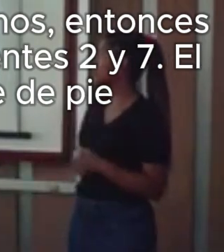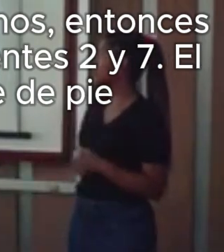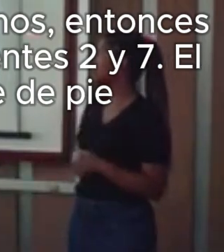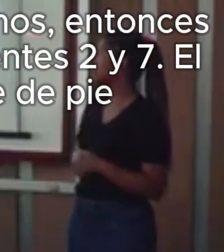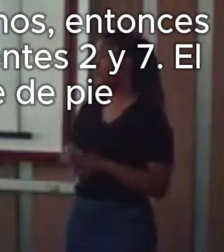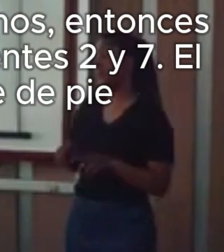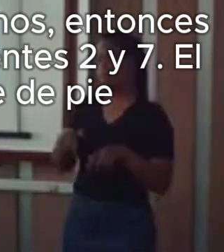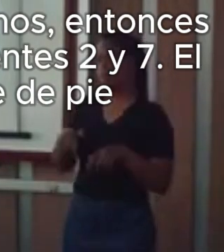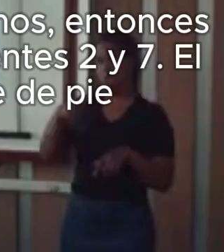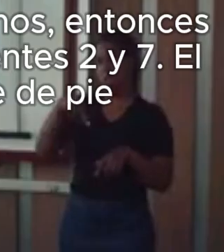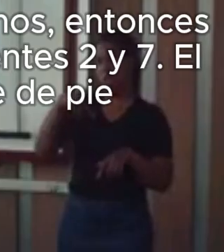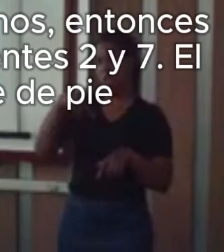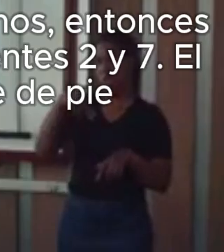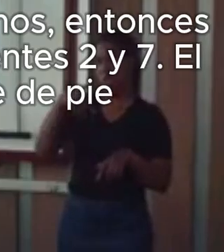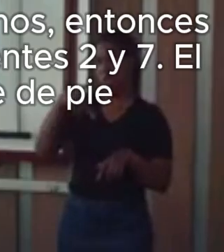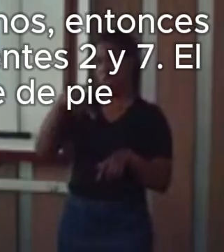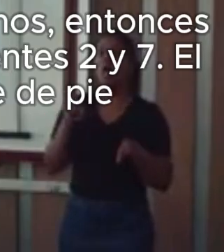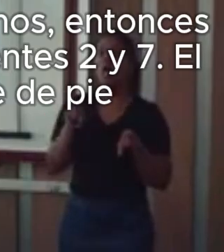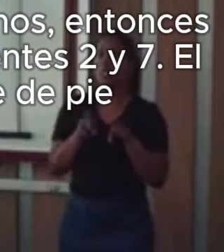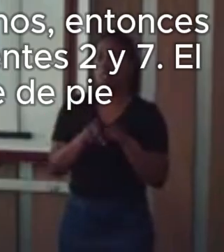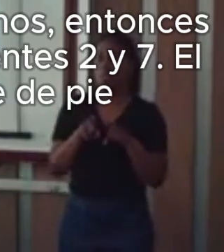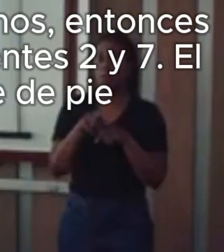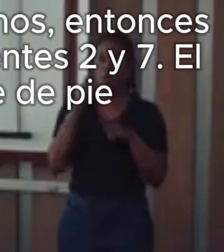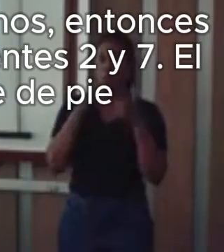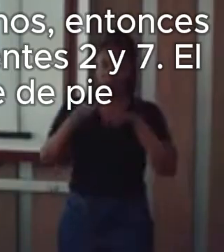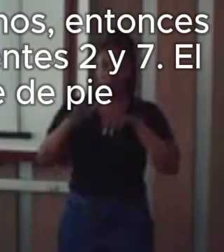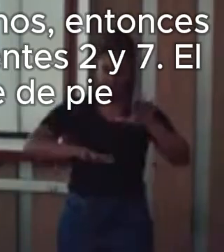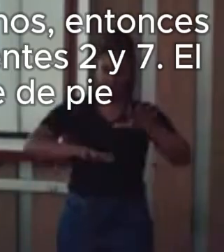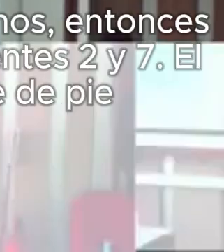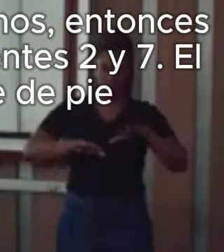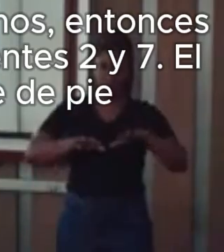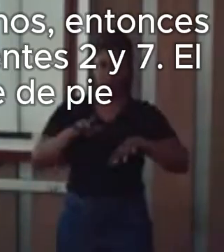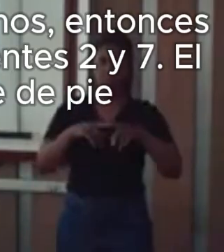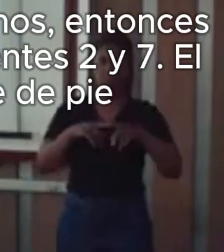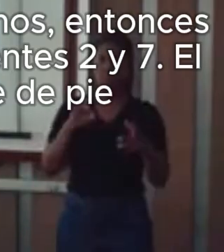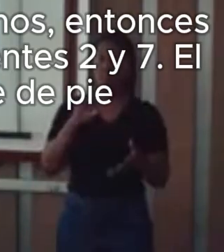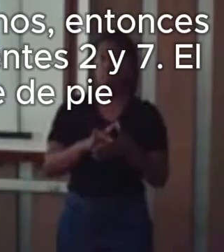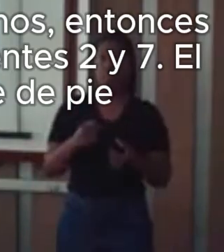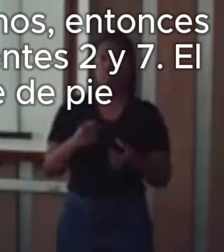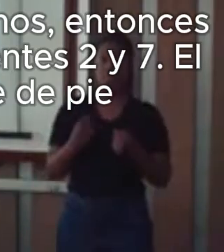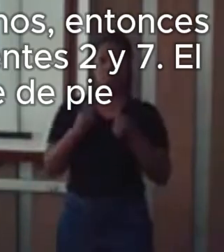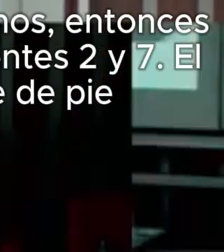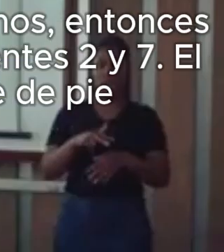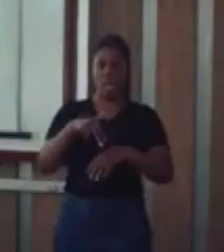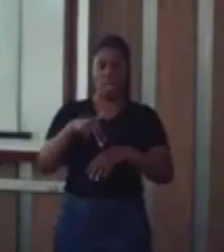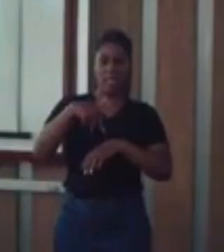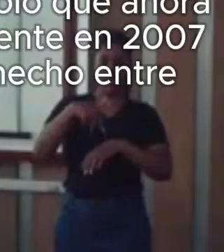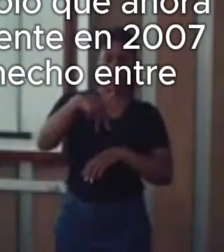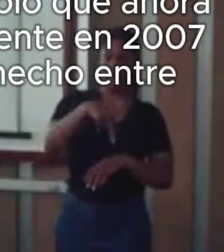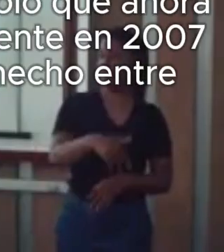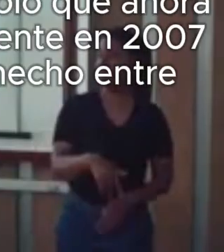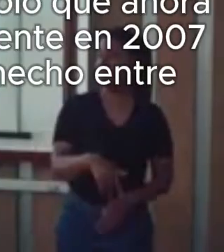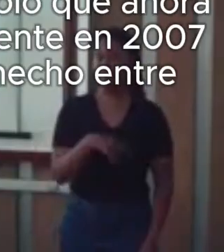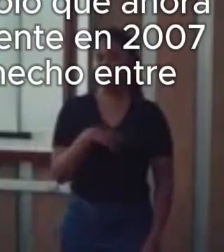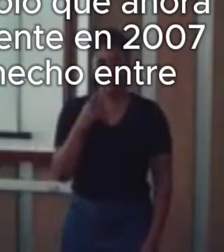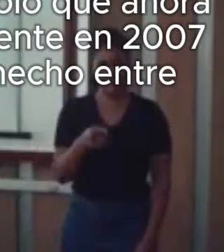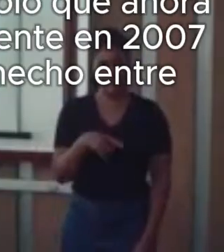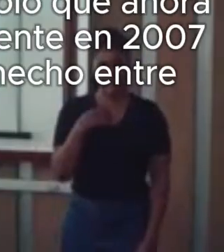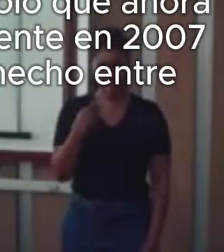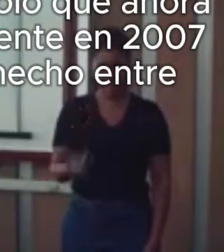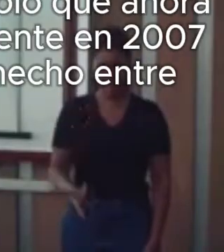mas não esse aqui, né? Ele também é capaz de mexer a perna, mas não o suficiente não tem força para ficar em pé. Bom, e